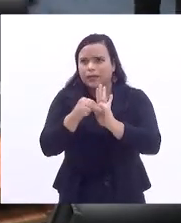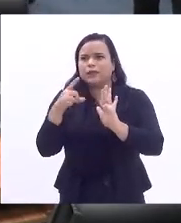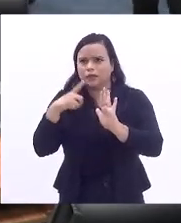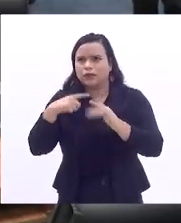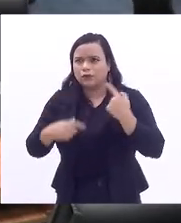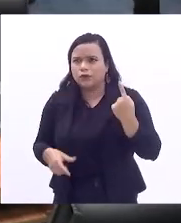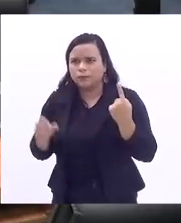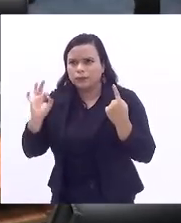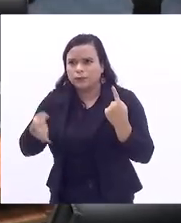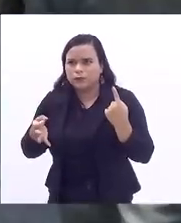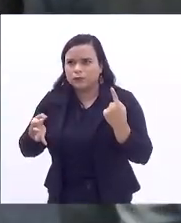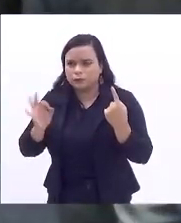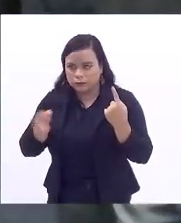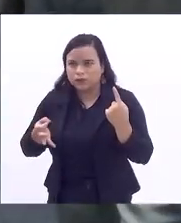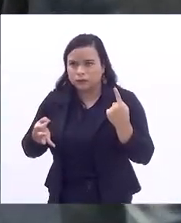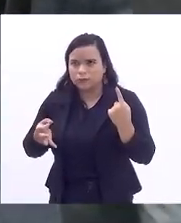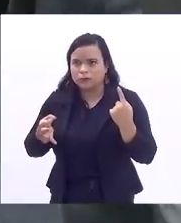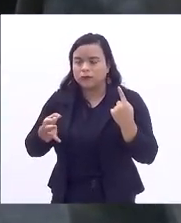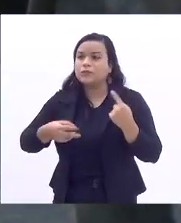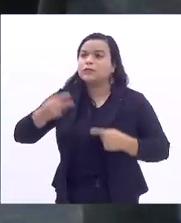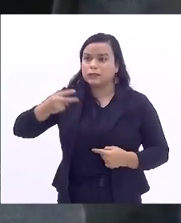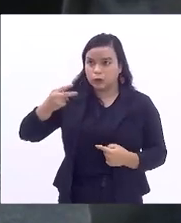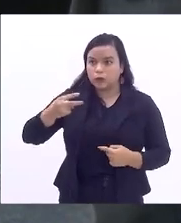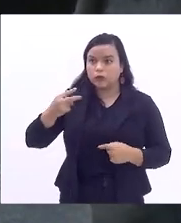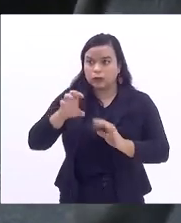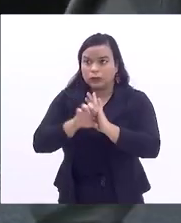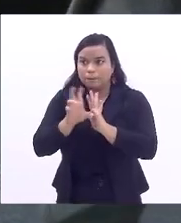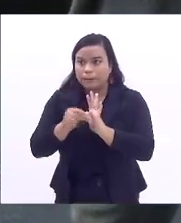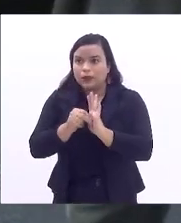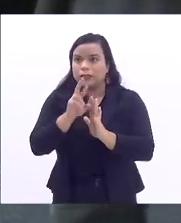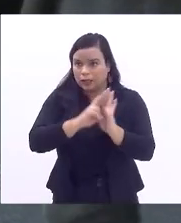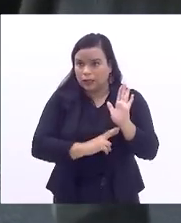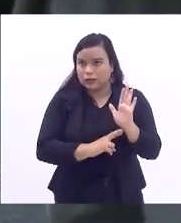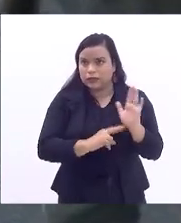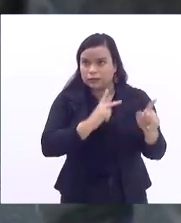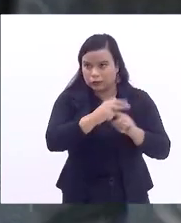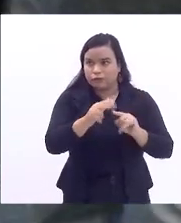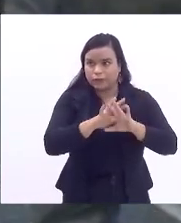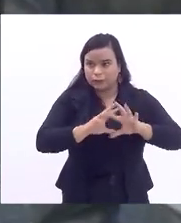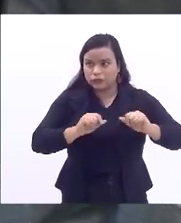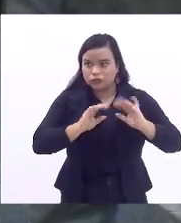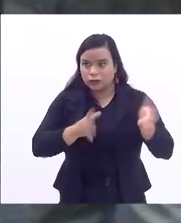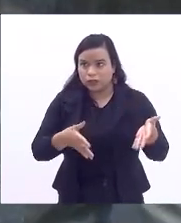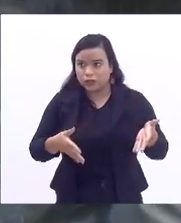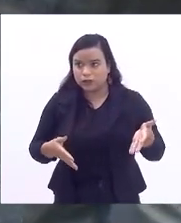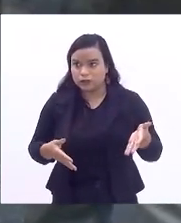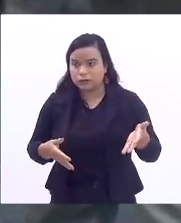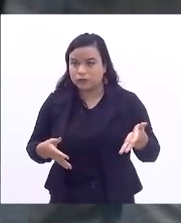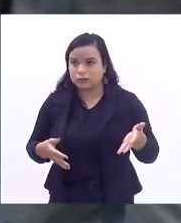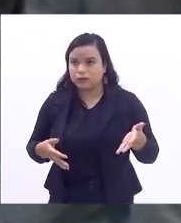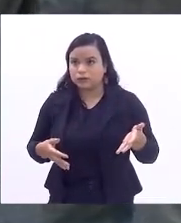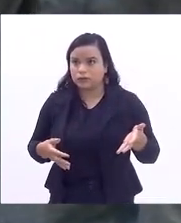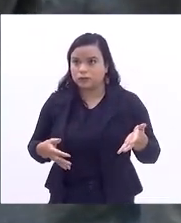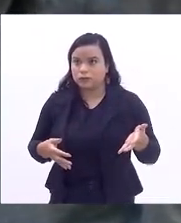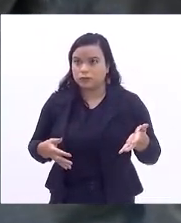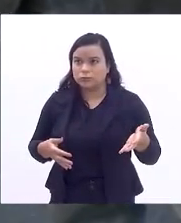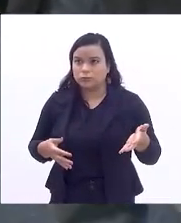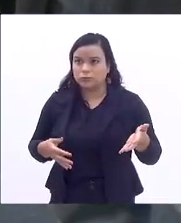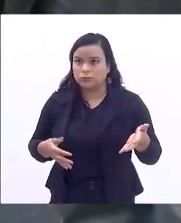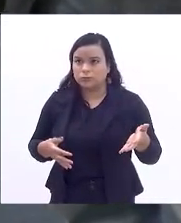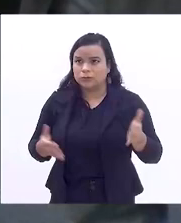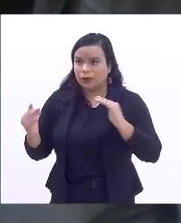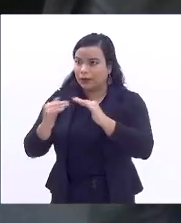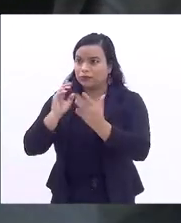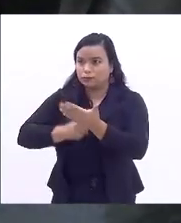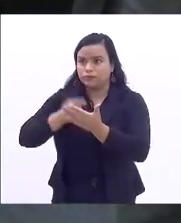TV emenda tem medo ele tem segunda para ajudar todo vencidos tá em segunda discussão para redação do vencido na ponta